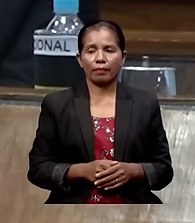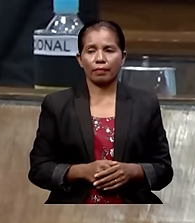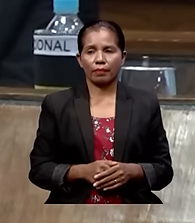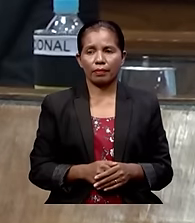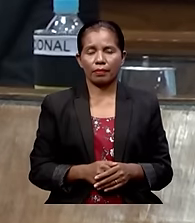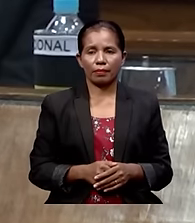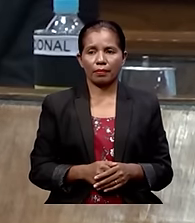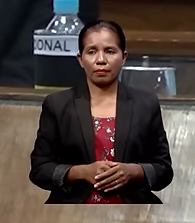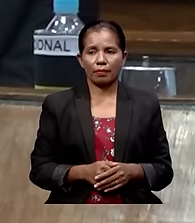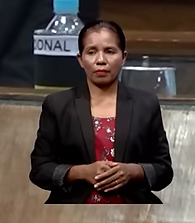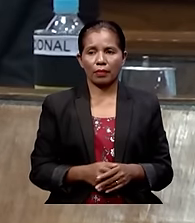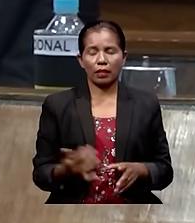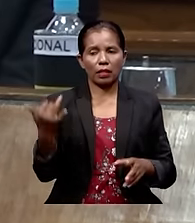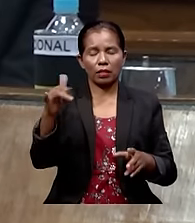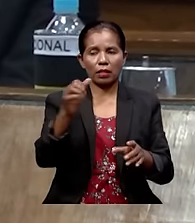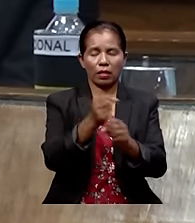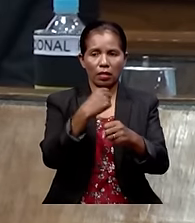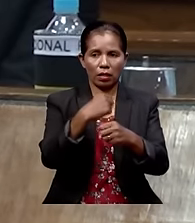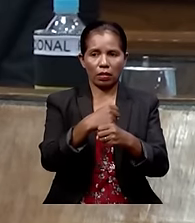que será alo